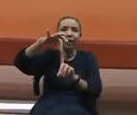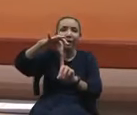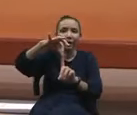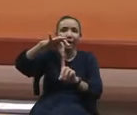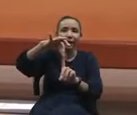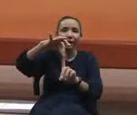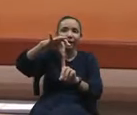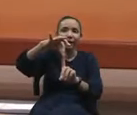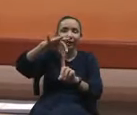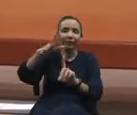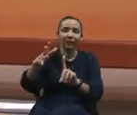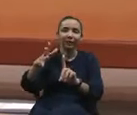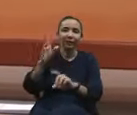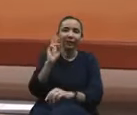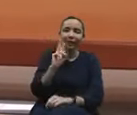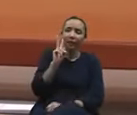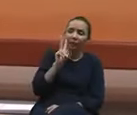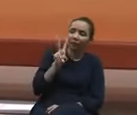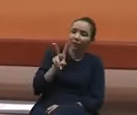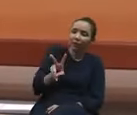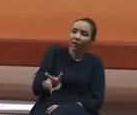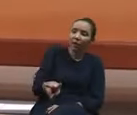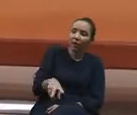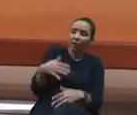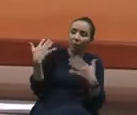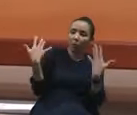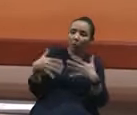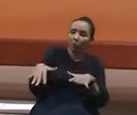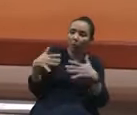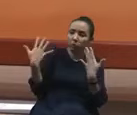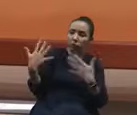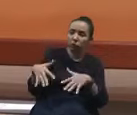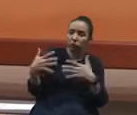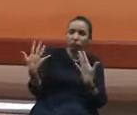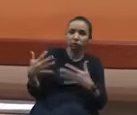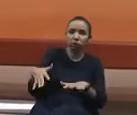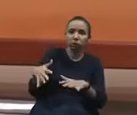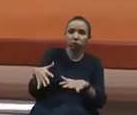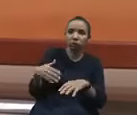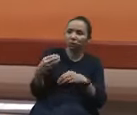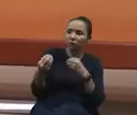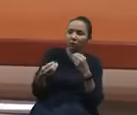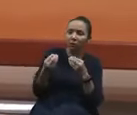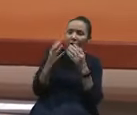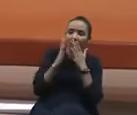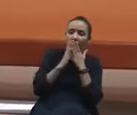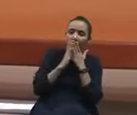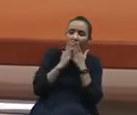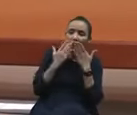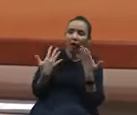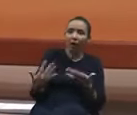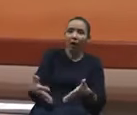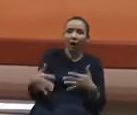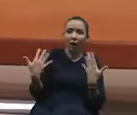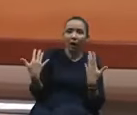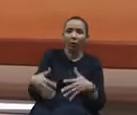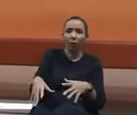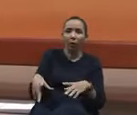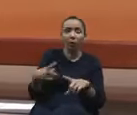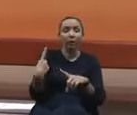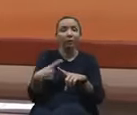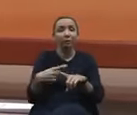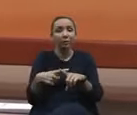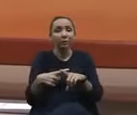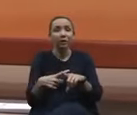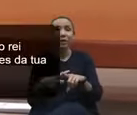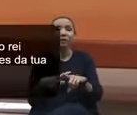espírito de Deus aí o Danielzinho leu men men tequel parinho